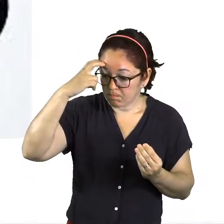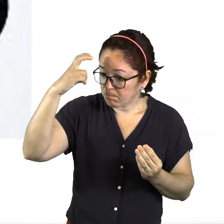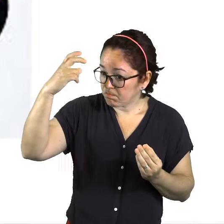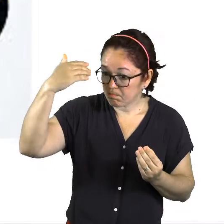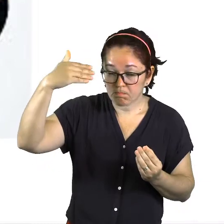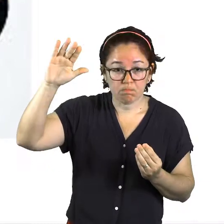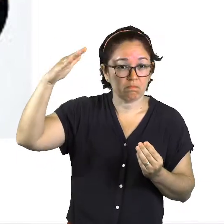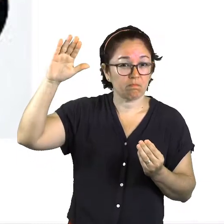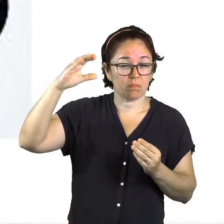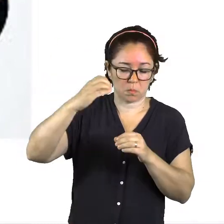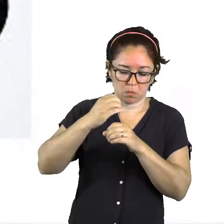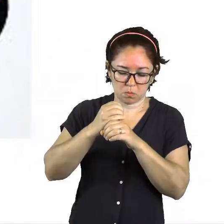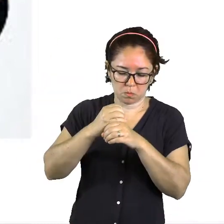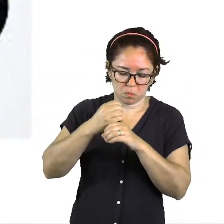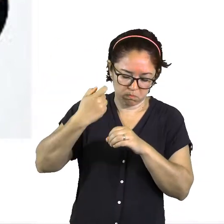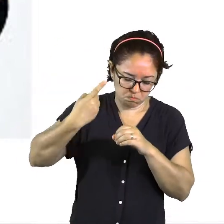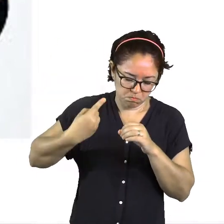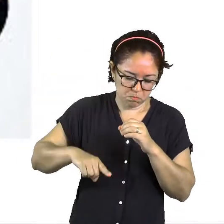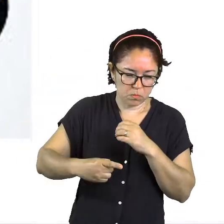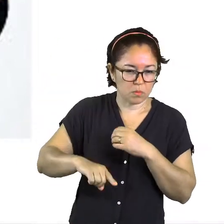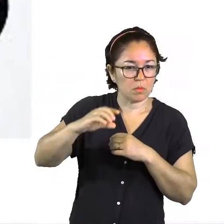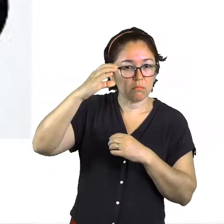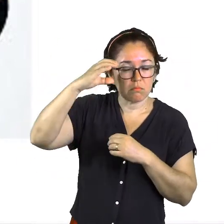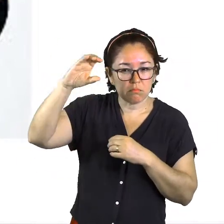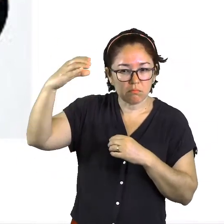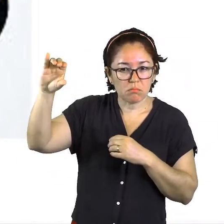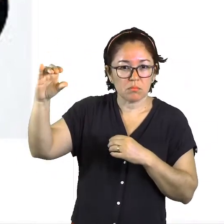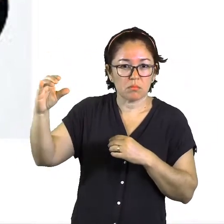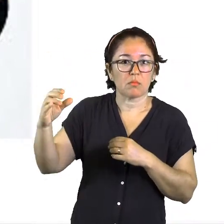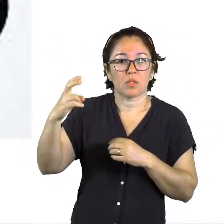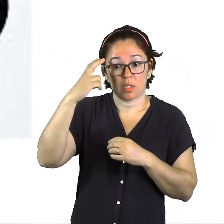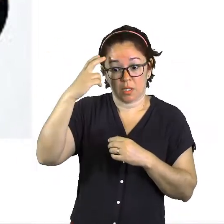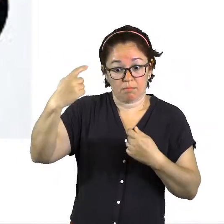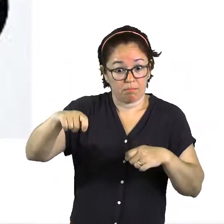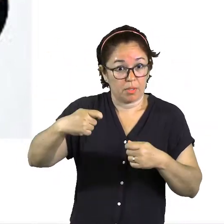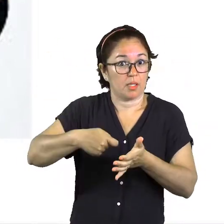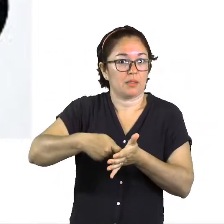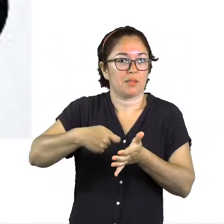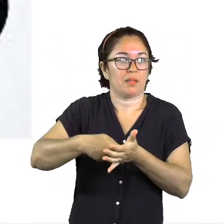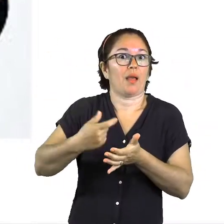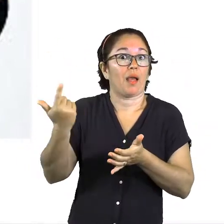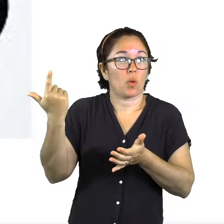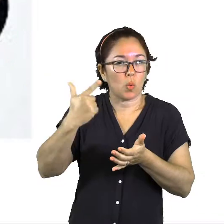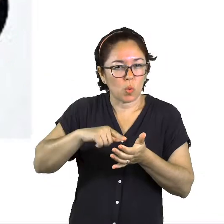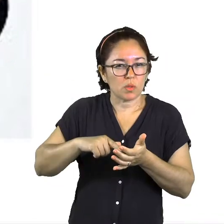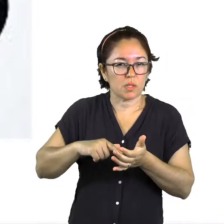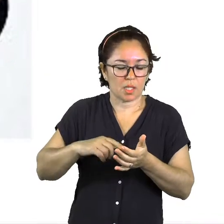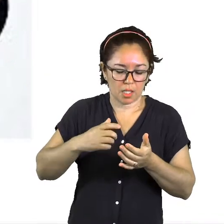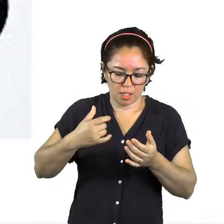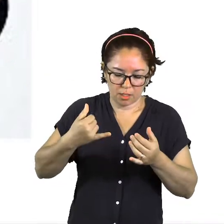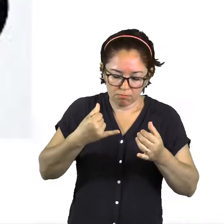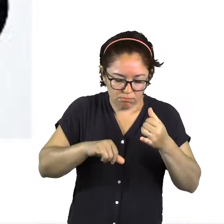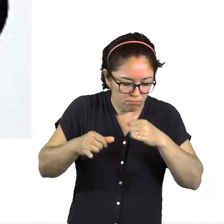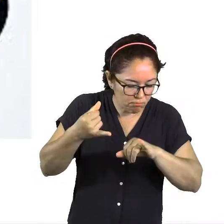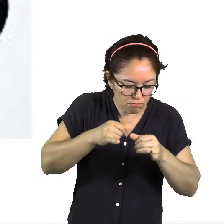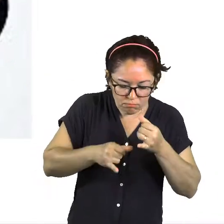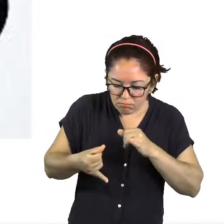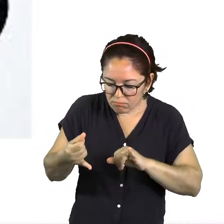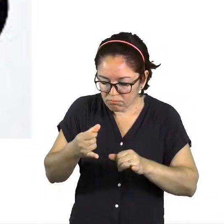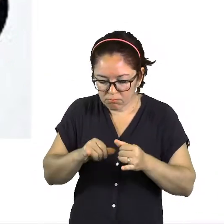que conhece alguns elementos fundamentais da área científica, da área tecnológica,